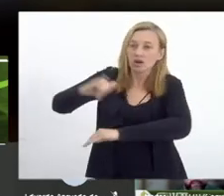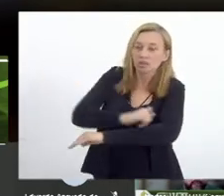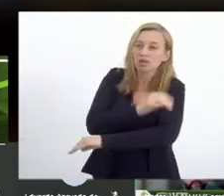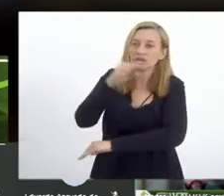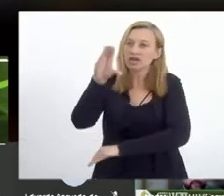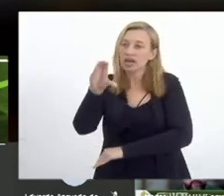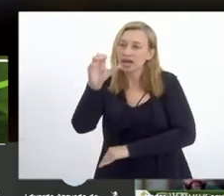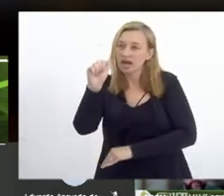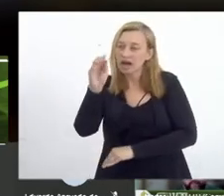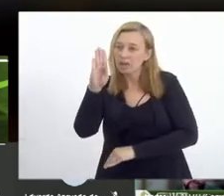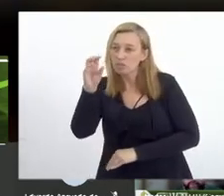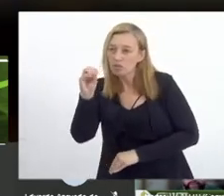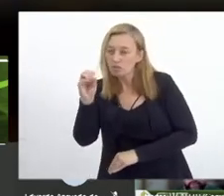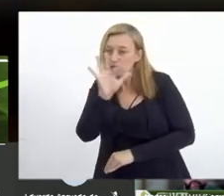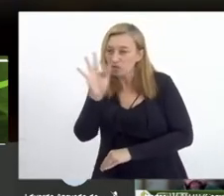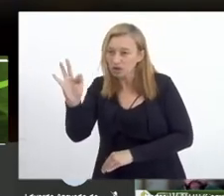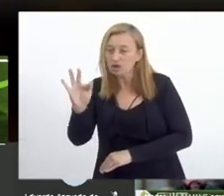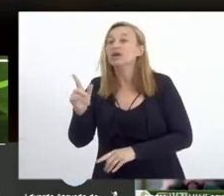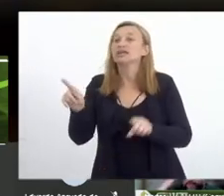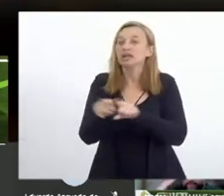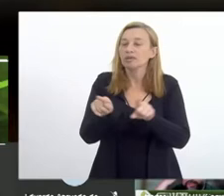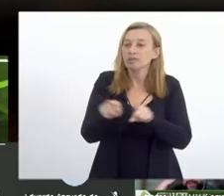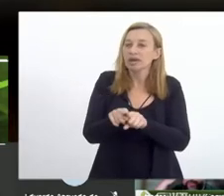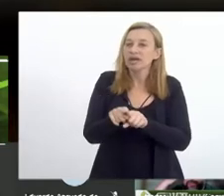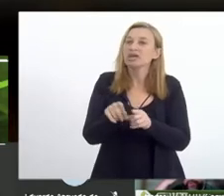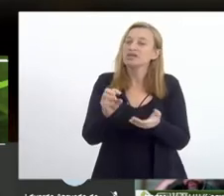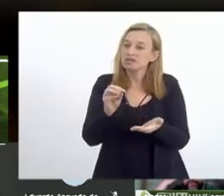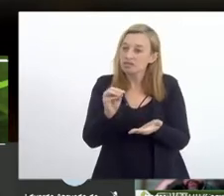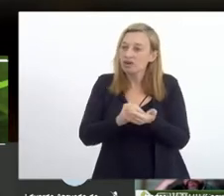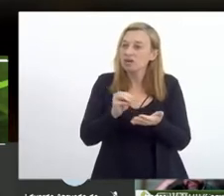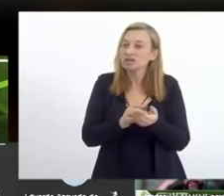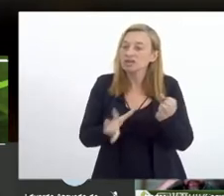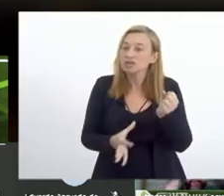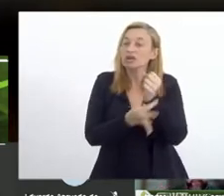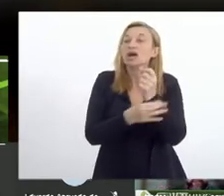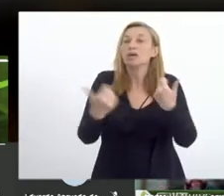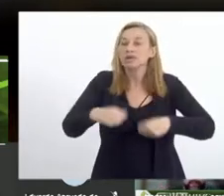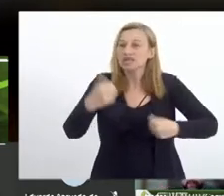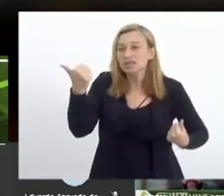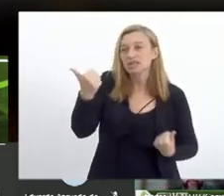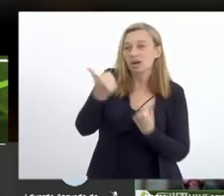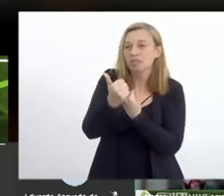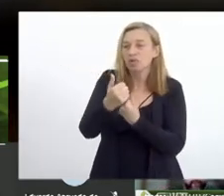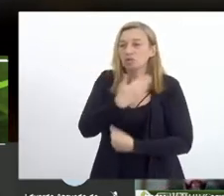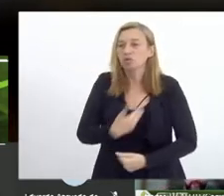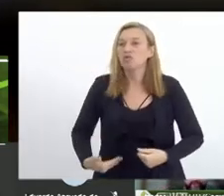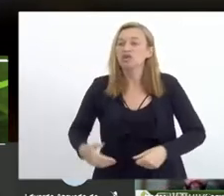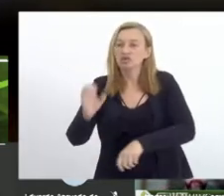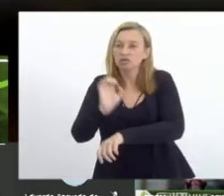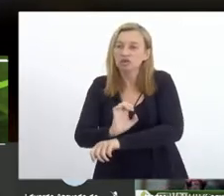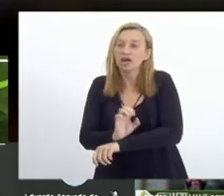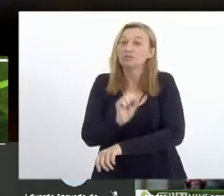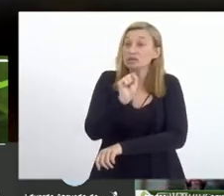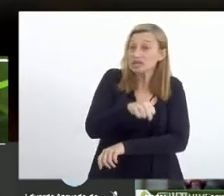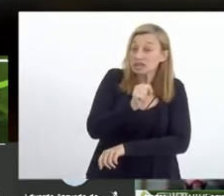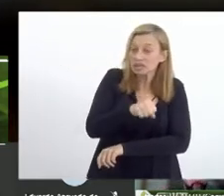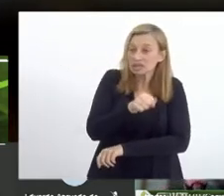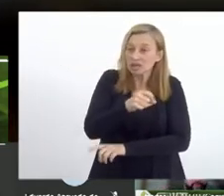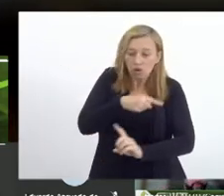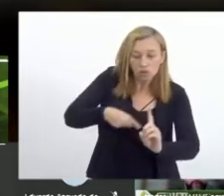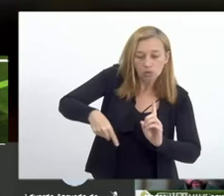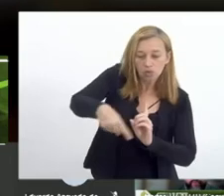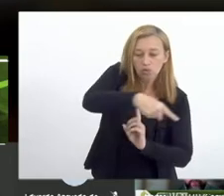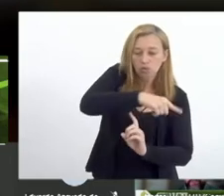comunidades com questões de segurança. Então, a gente precisa de apoio do governo do Estado, sim, com policiamento extensivo no entorno